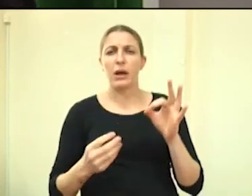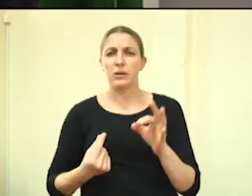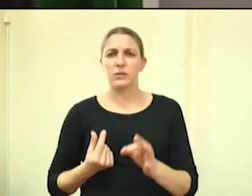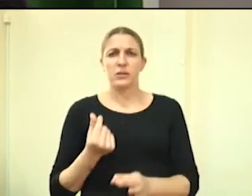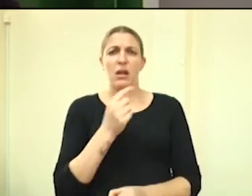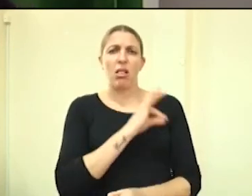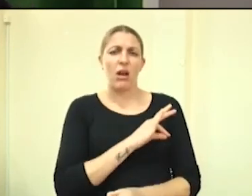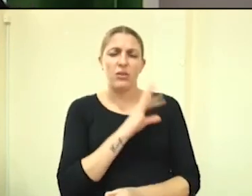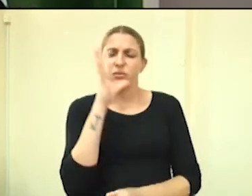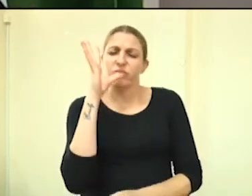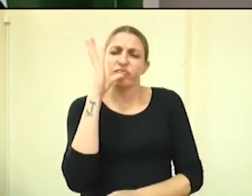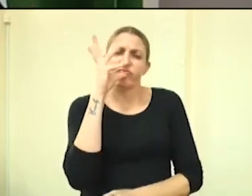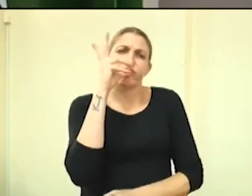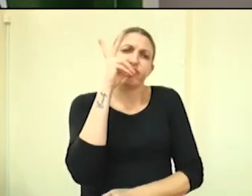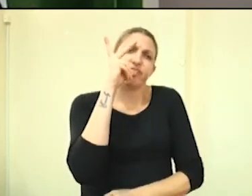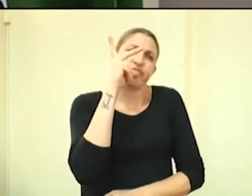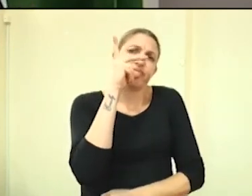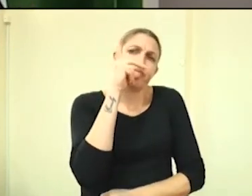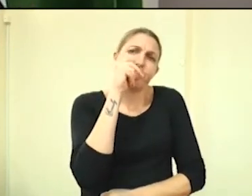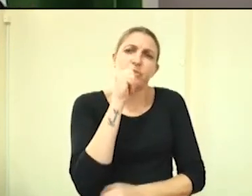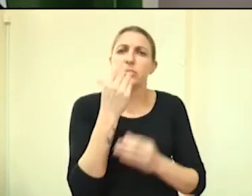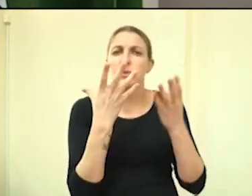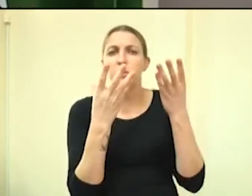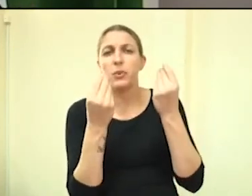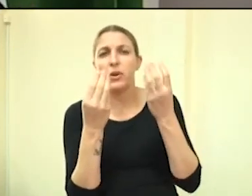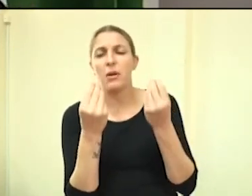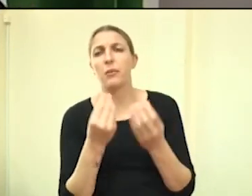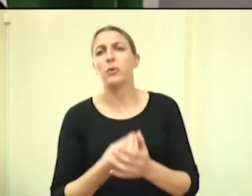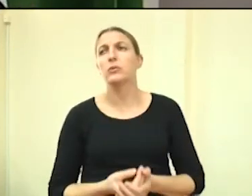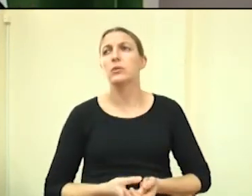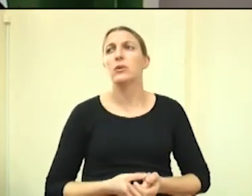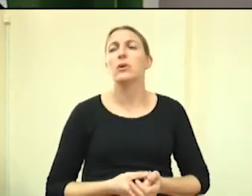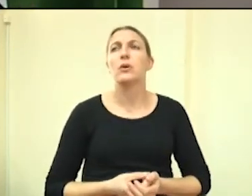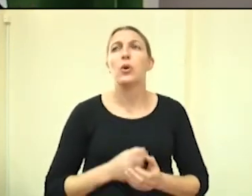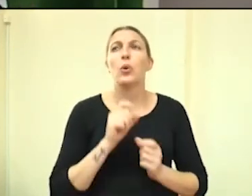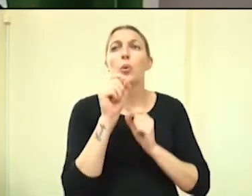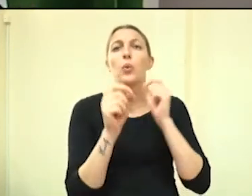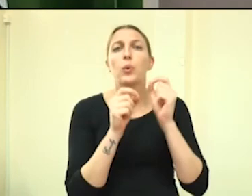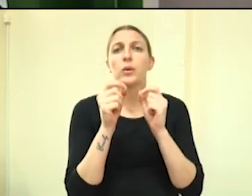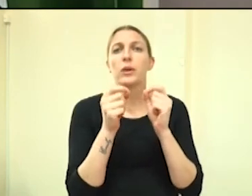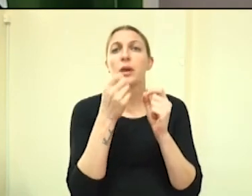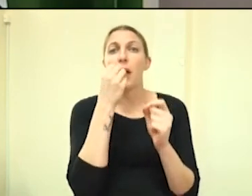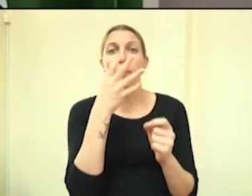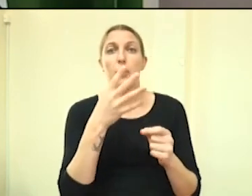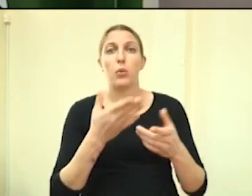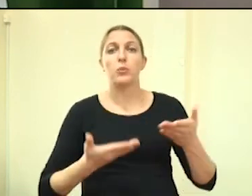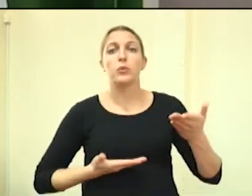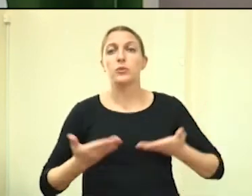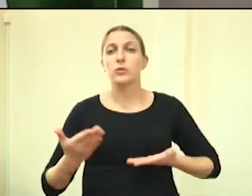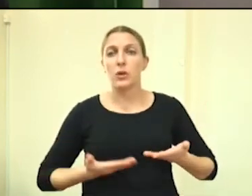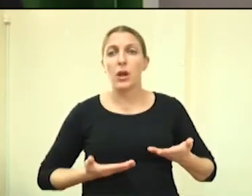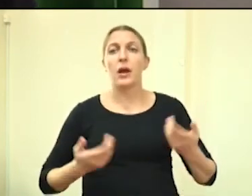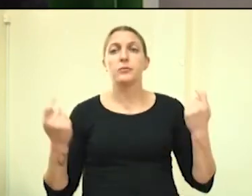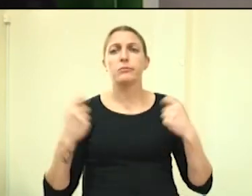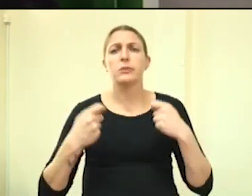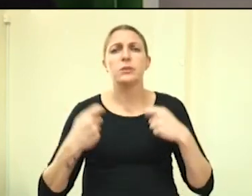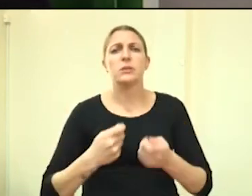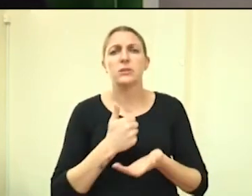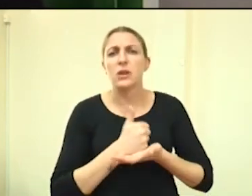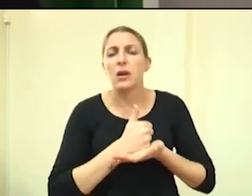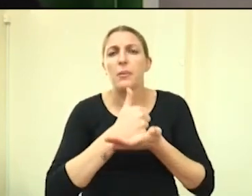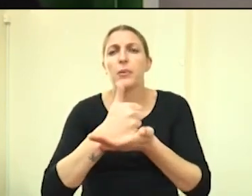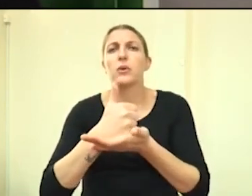prefeito coisa que favorece que venha em encontro aos funcionários dessa casa. Porque a gente sabe o que eles pensam dos funcionários de